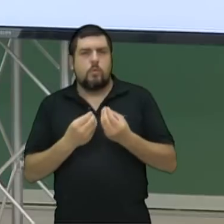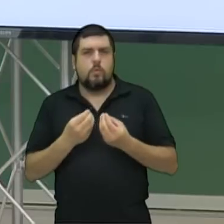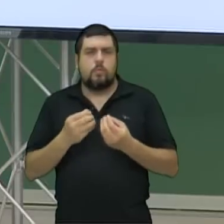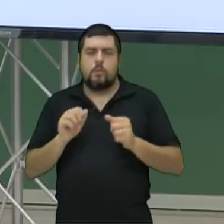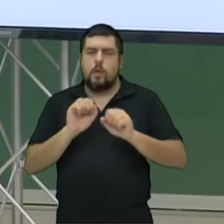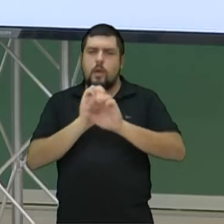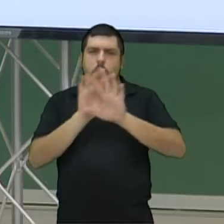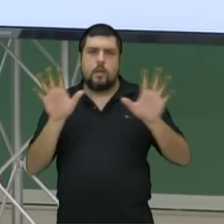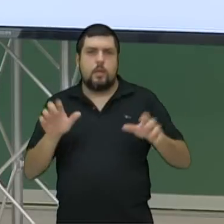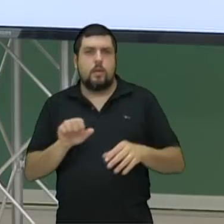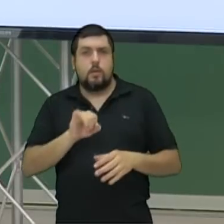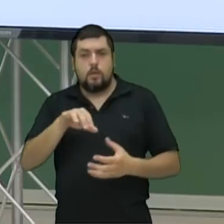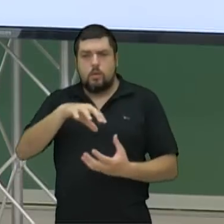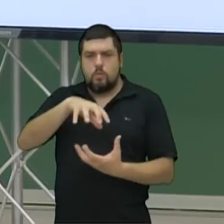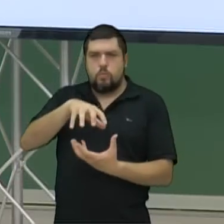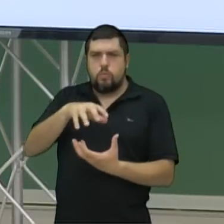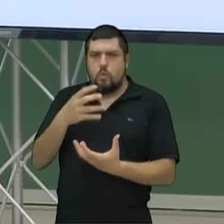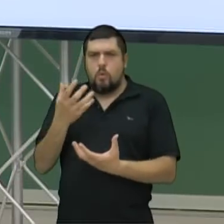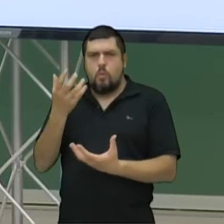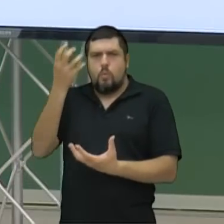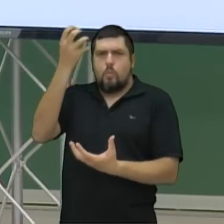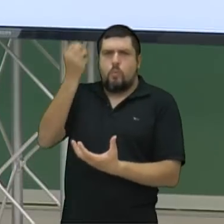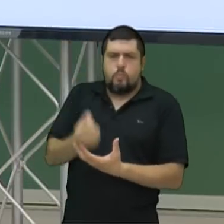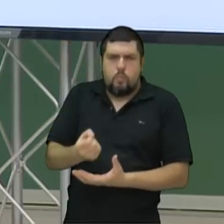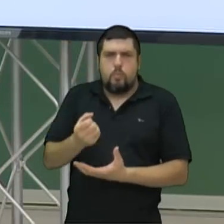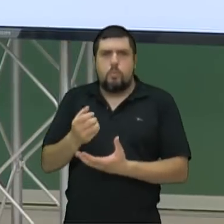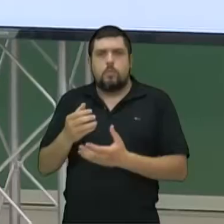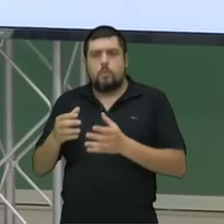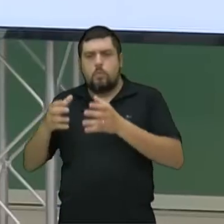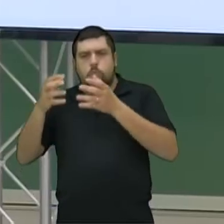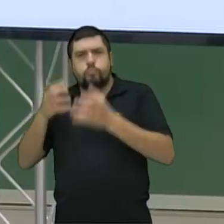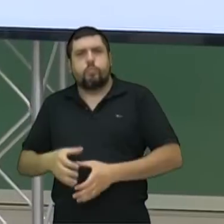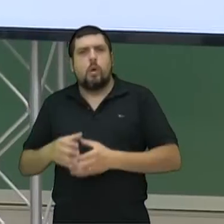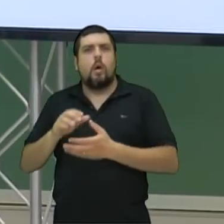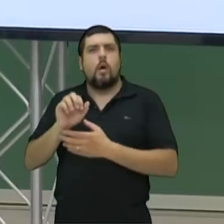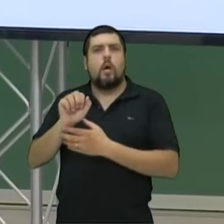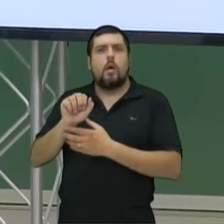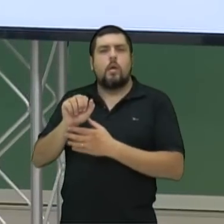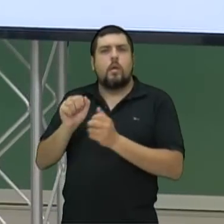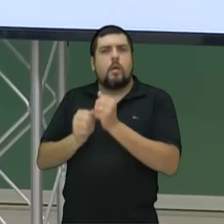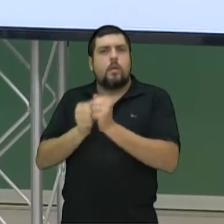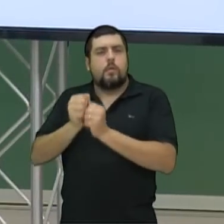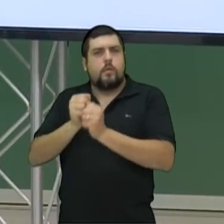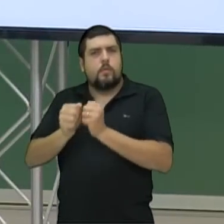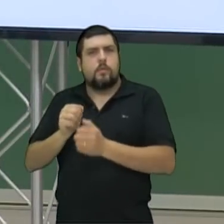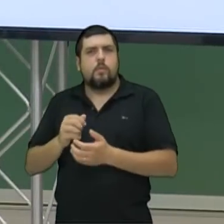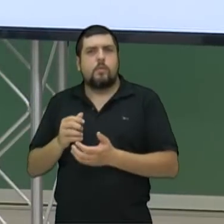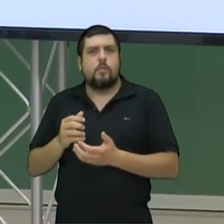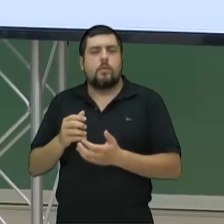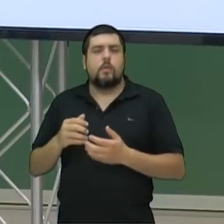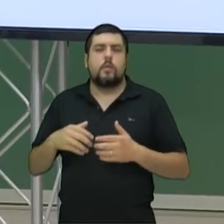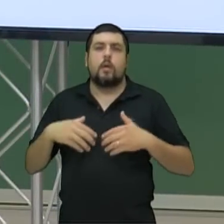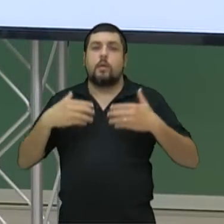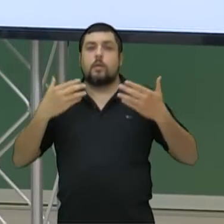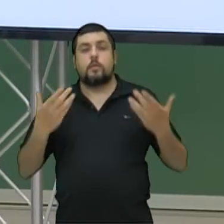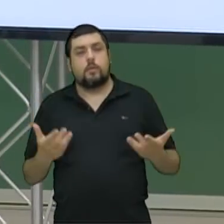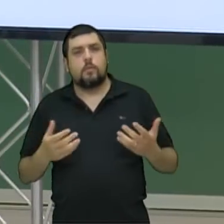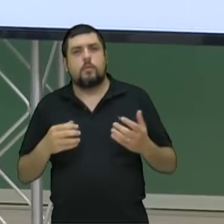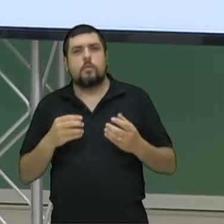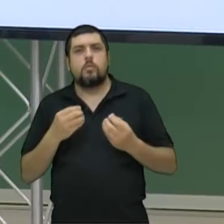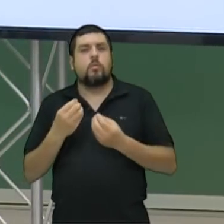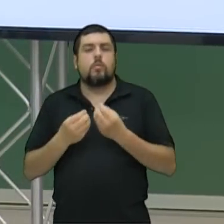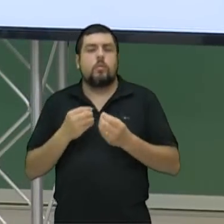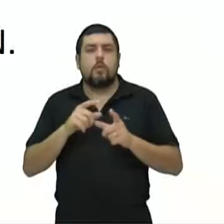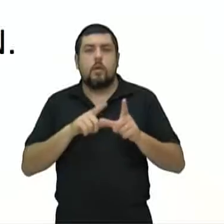a Terra atrai o pacote de arroz com uma força de 49 N, né? Você vai dizer o seguinte, que, nesse caso, item